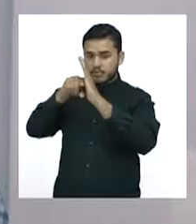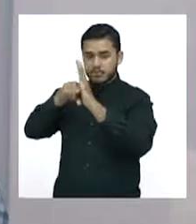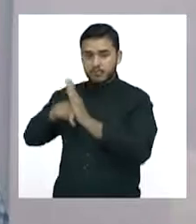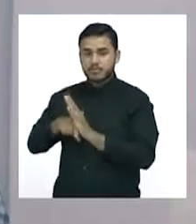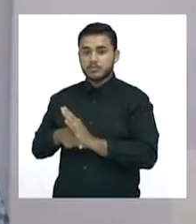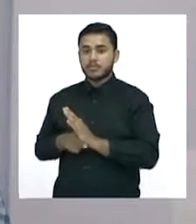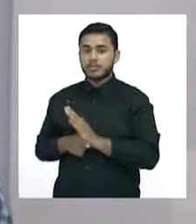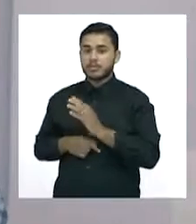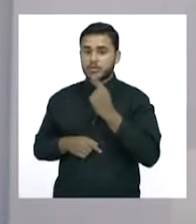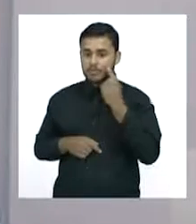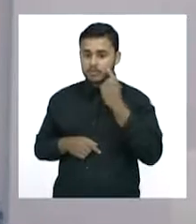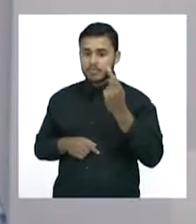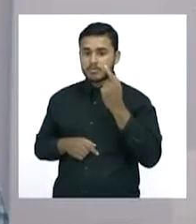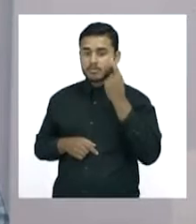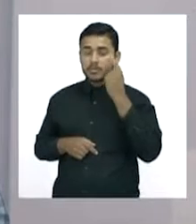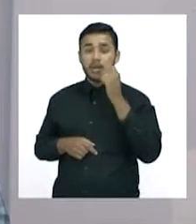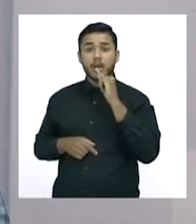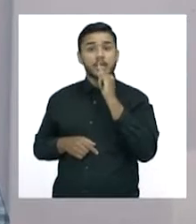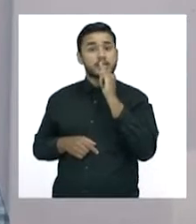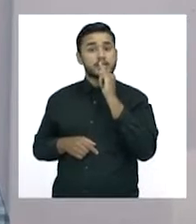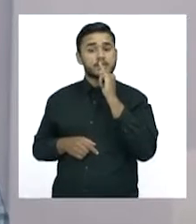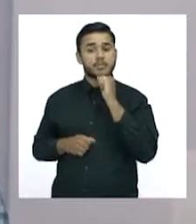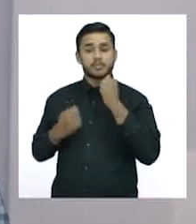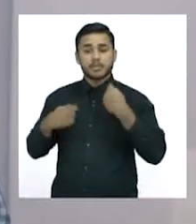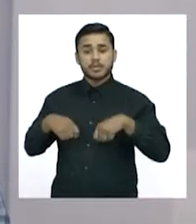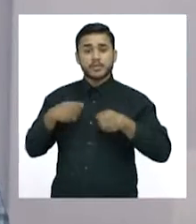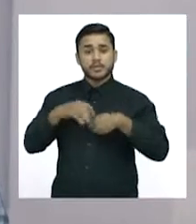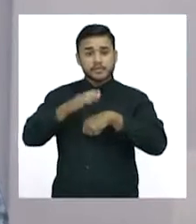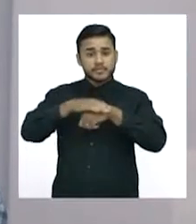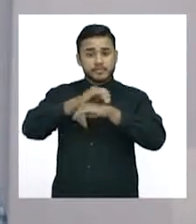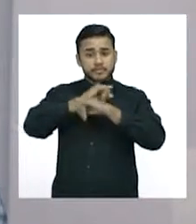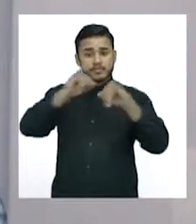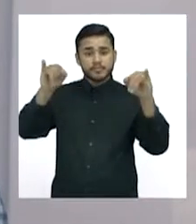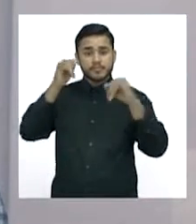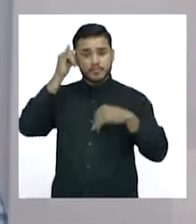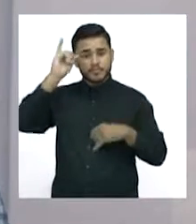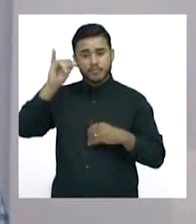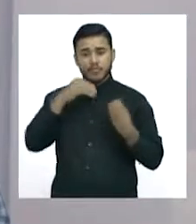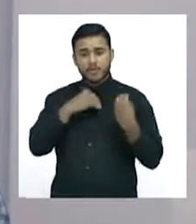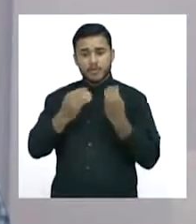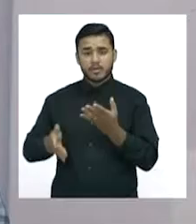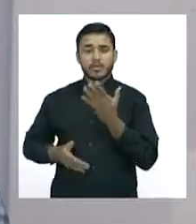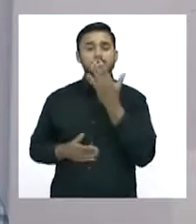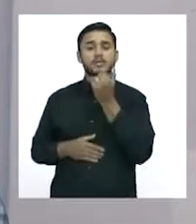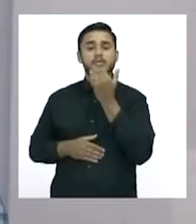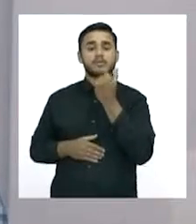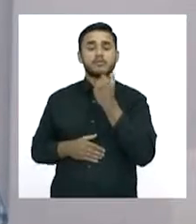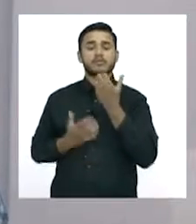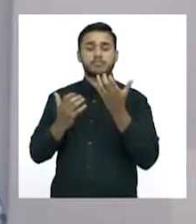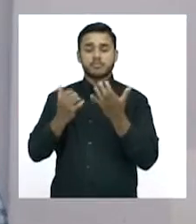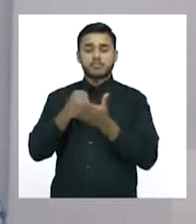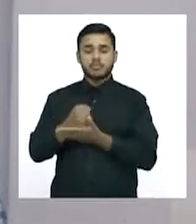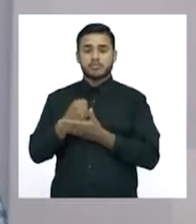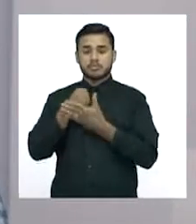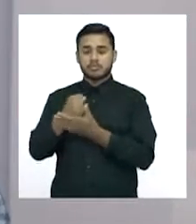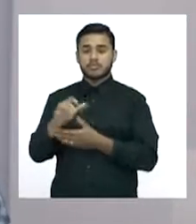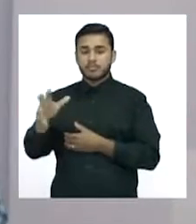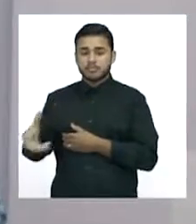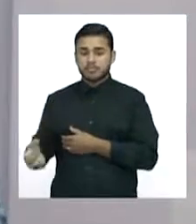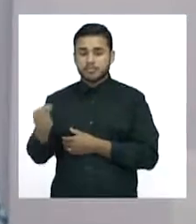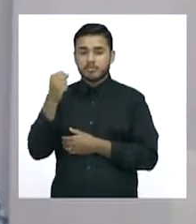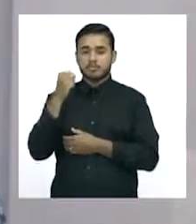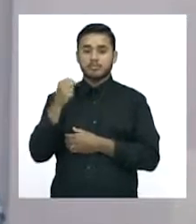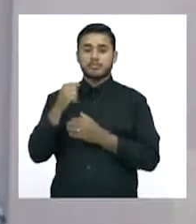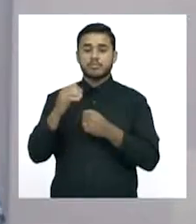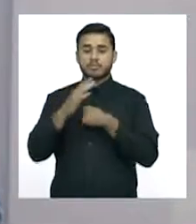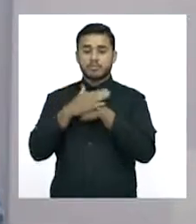se a gente puder indicar uma ajuda à população, realmente é evitar alimentar esses animais. Se quer ajudar, tire-os da rua,